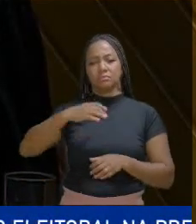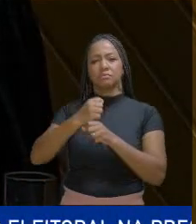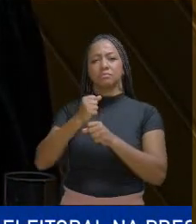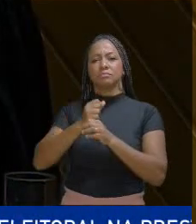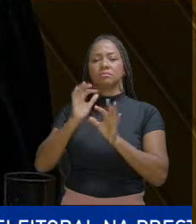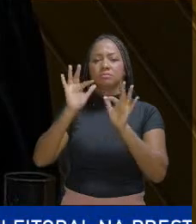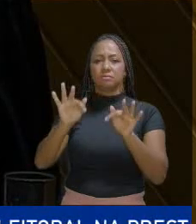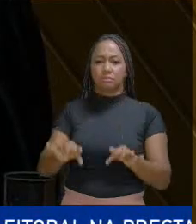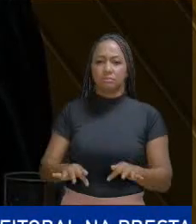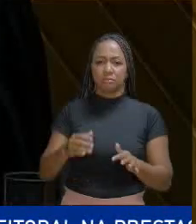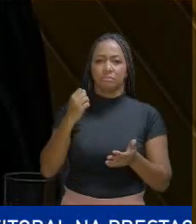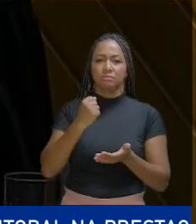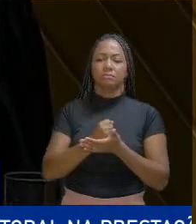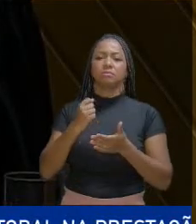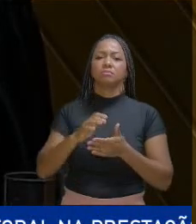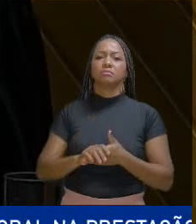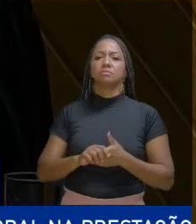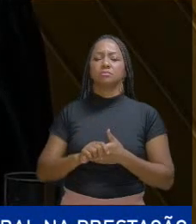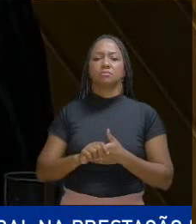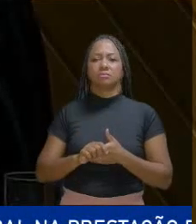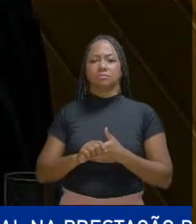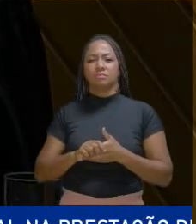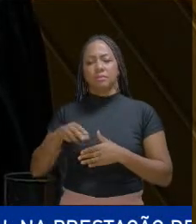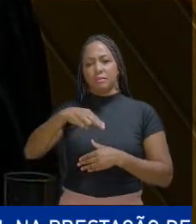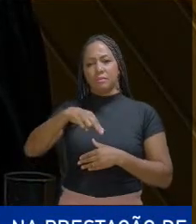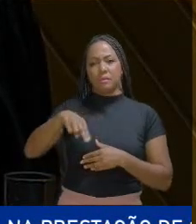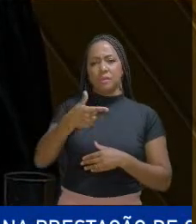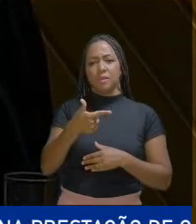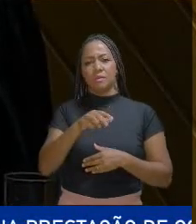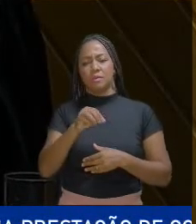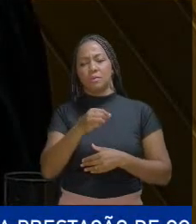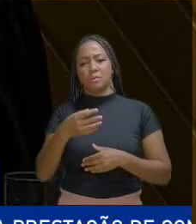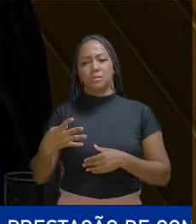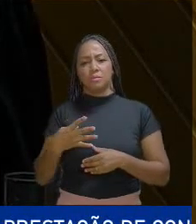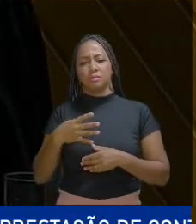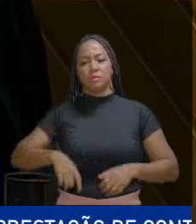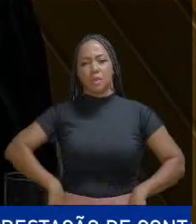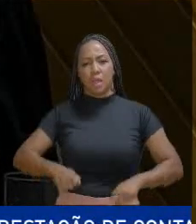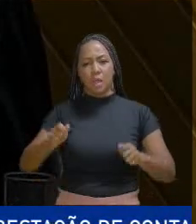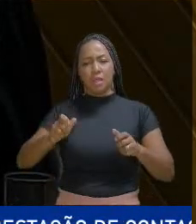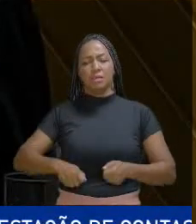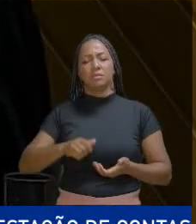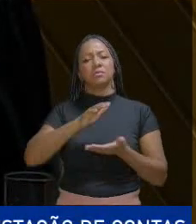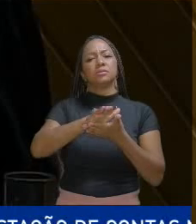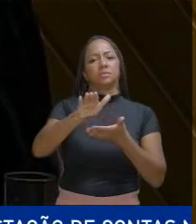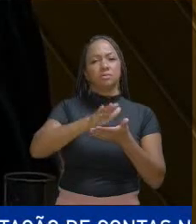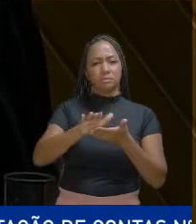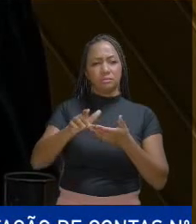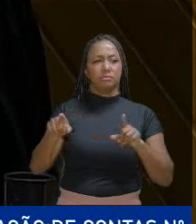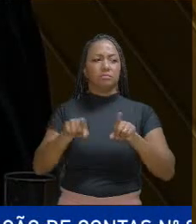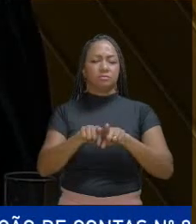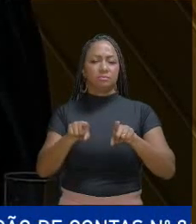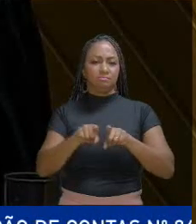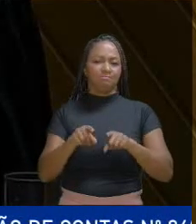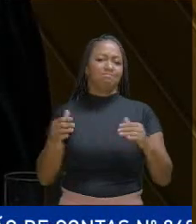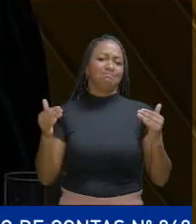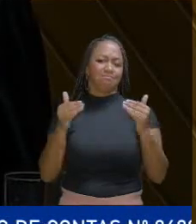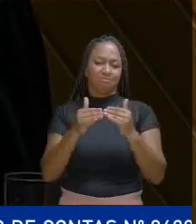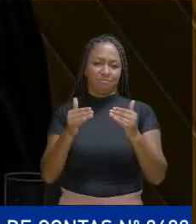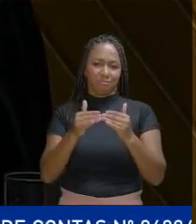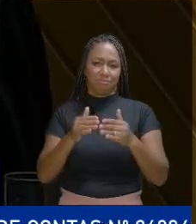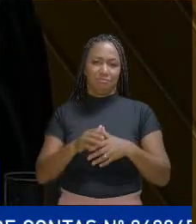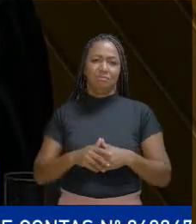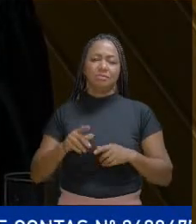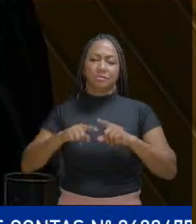final, protocolado em 4/11/2024, o prestador registrou um gasto com publicidade que corresponde exatamente